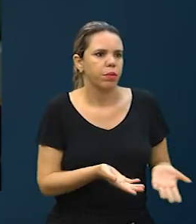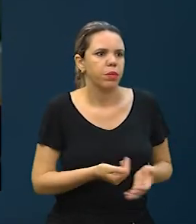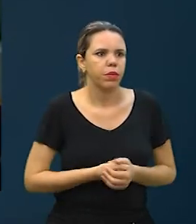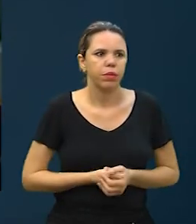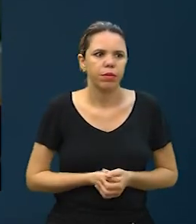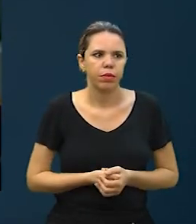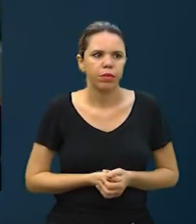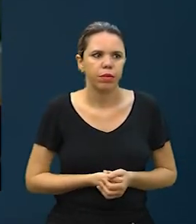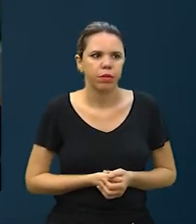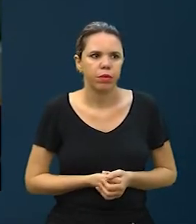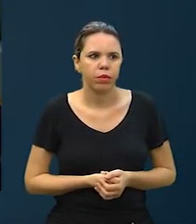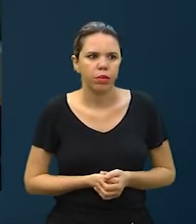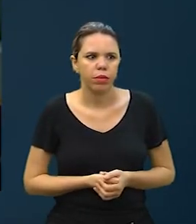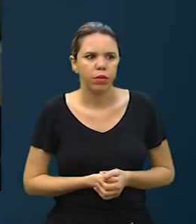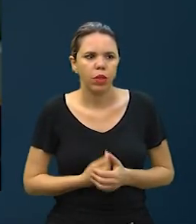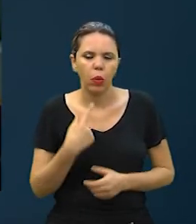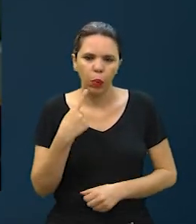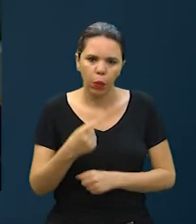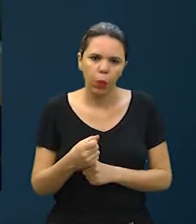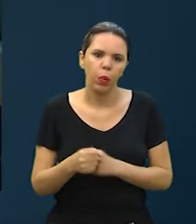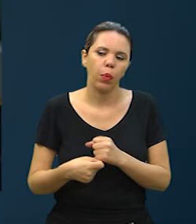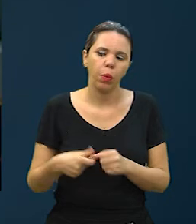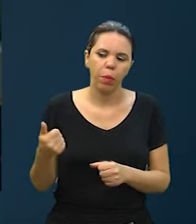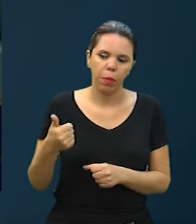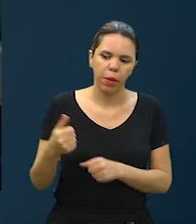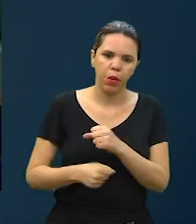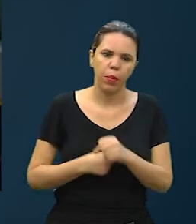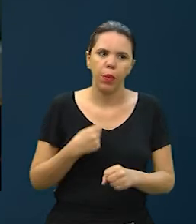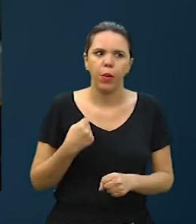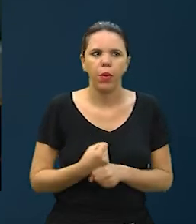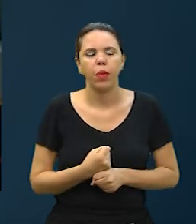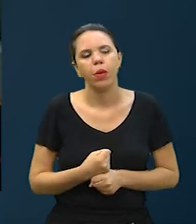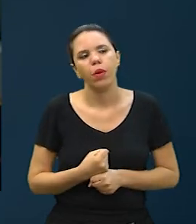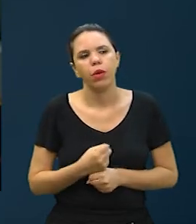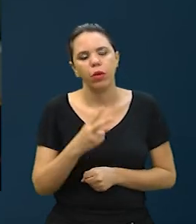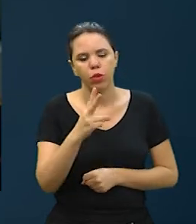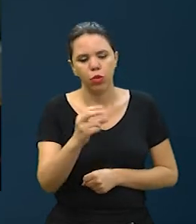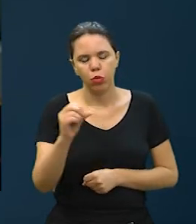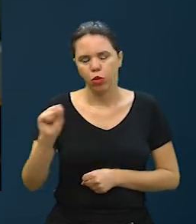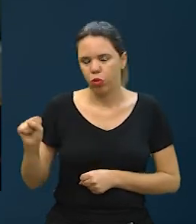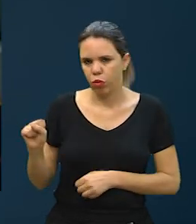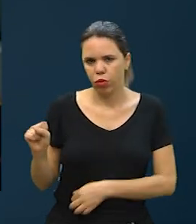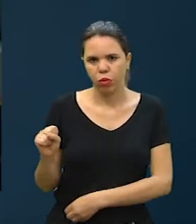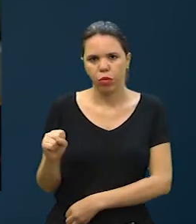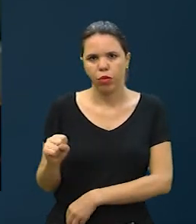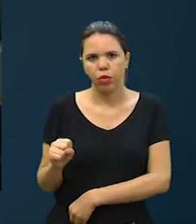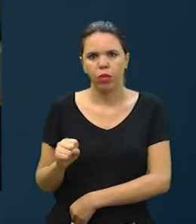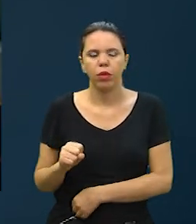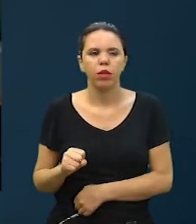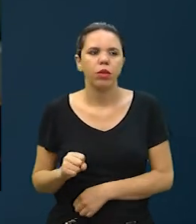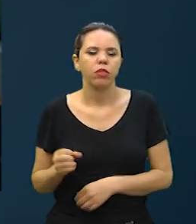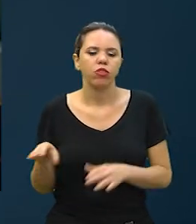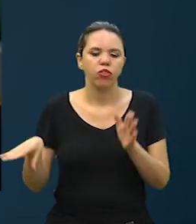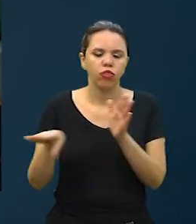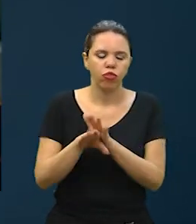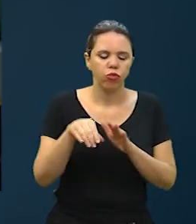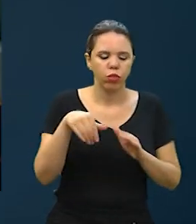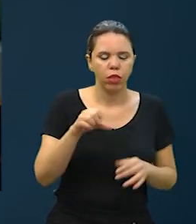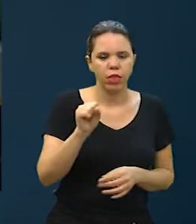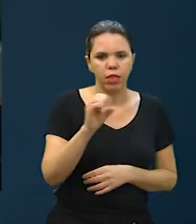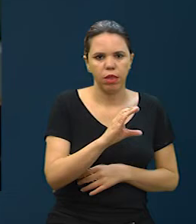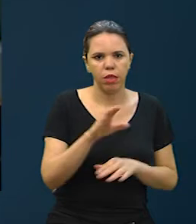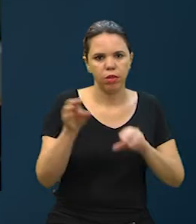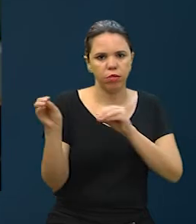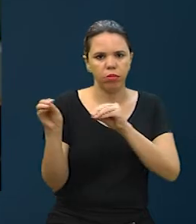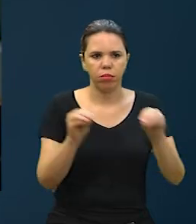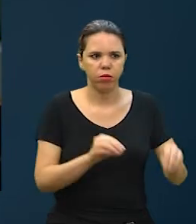né? E realmente foi o primeiro ano, o ano de 2008, quando a gente chegou aqui em Santa Catarina,